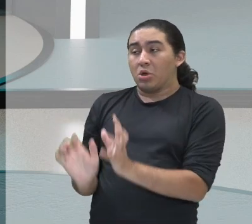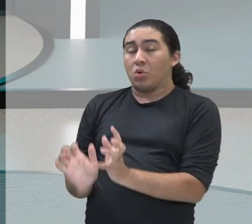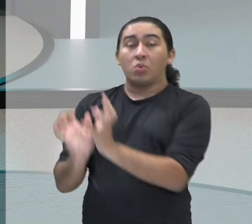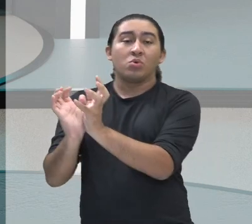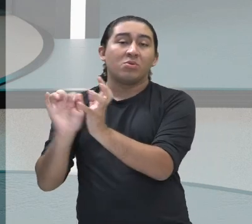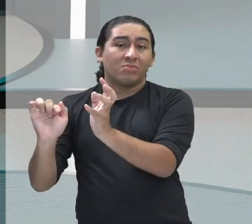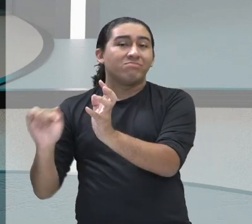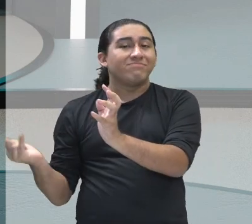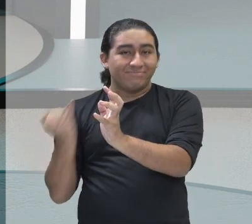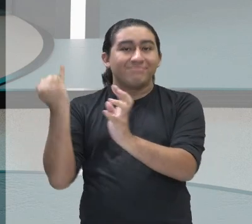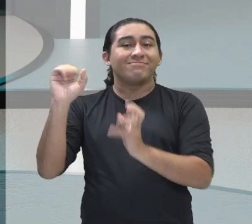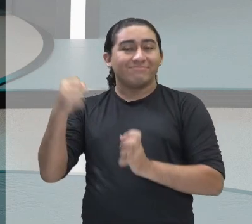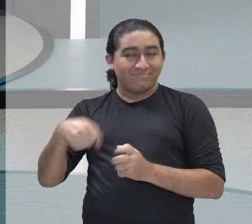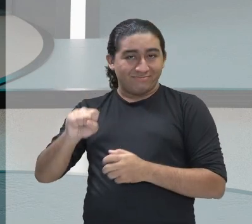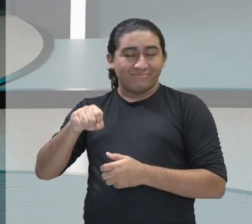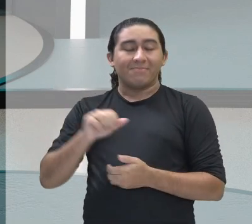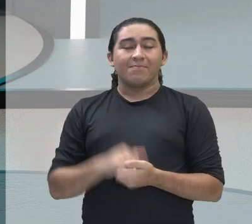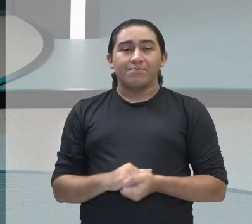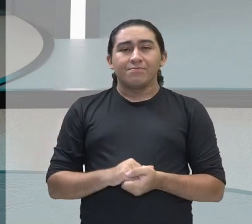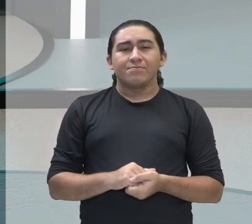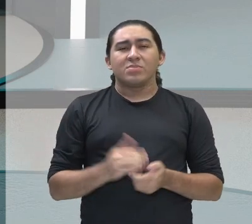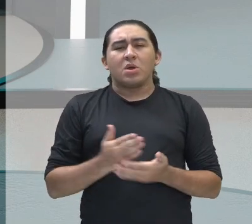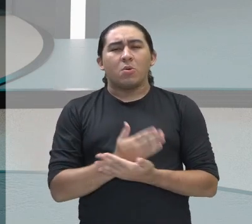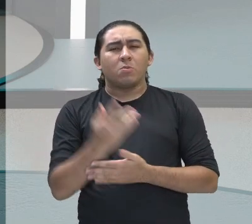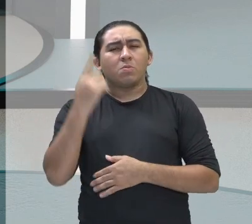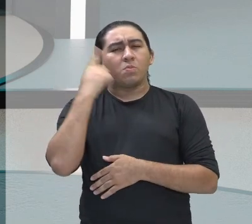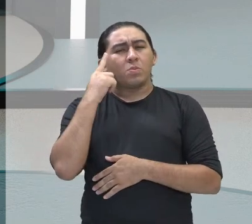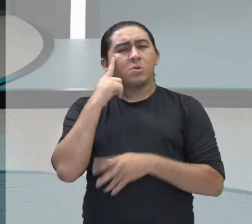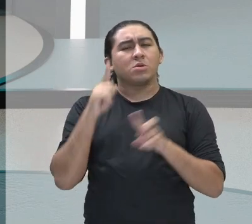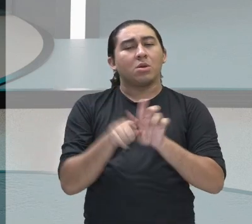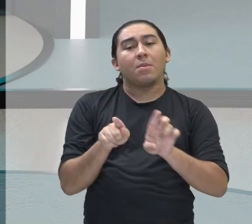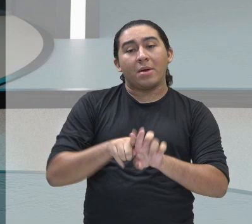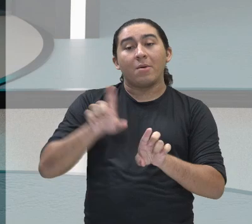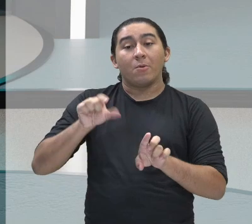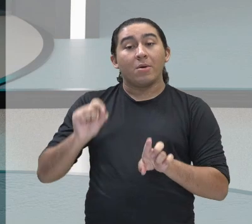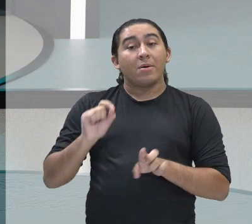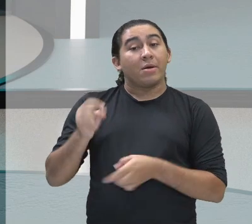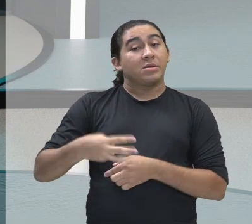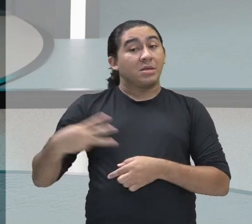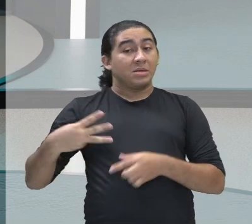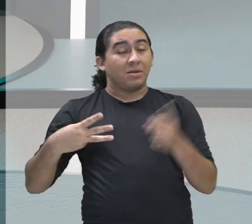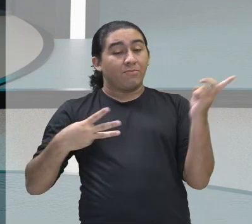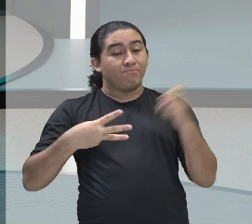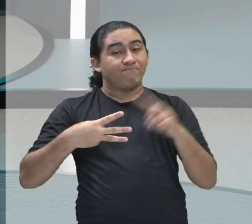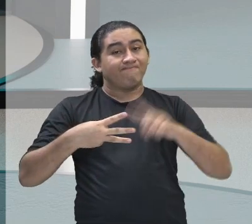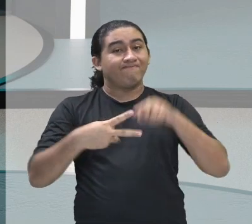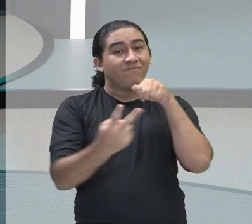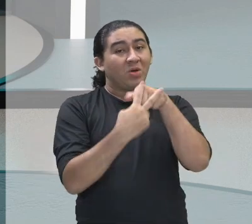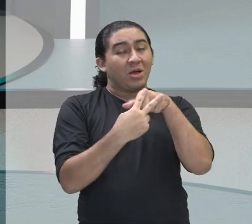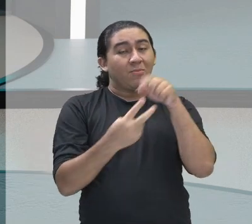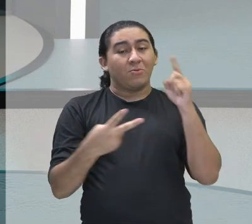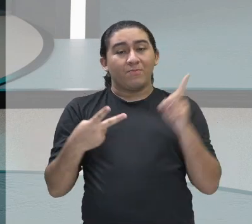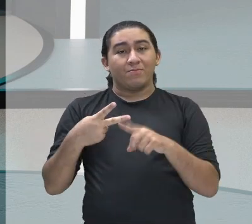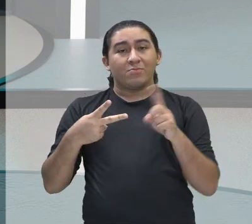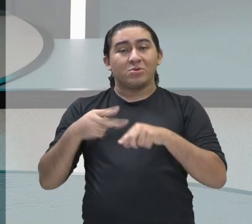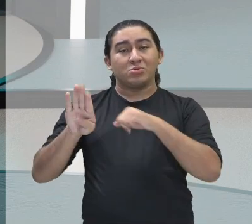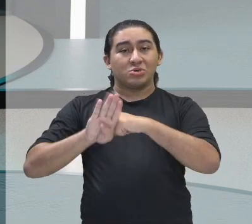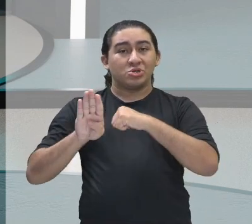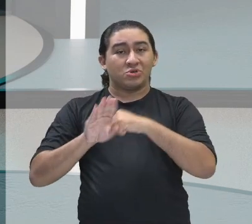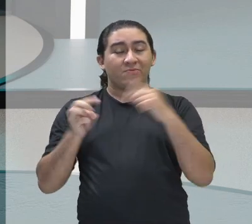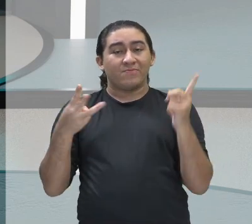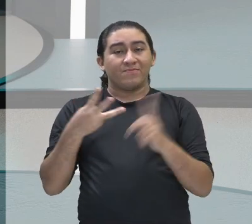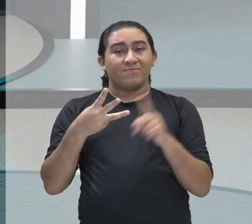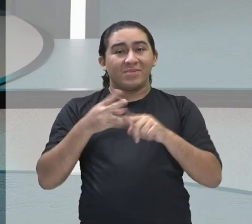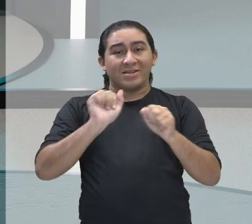mais importantes. Talvez, eu arrisco dizer que seja a terceira. Primeiro o verbo, depois substantivos, depois nós temos os